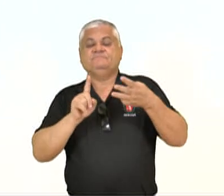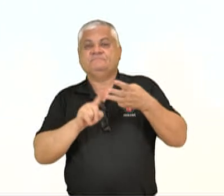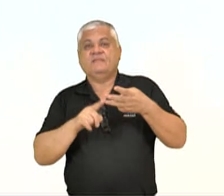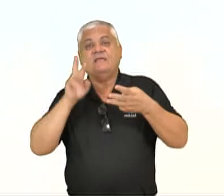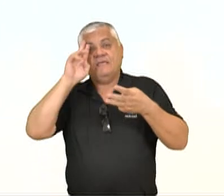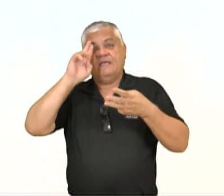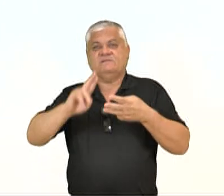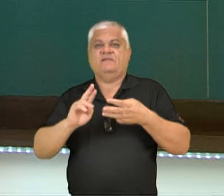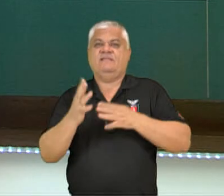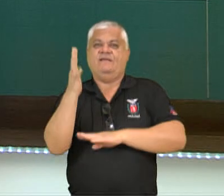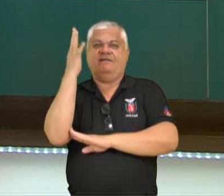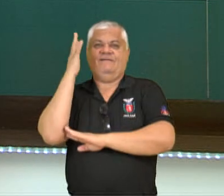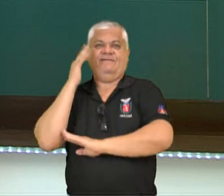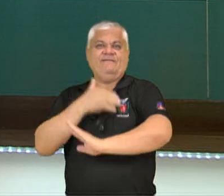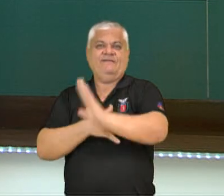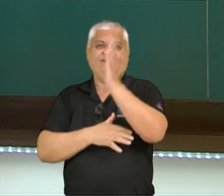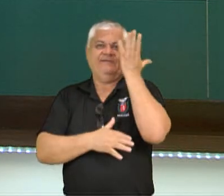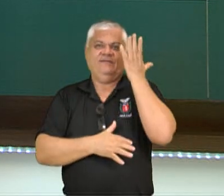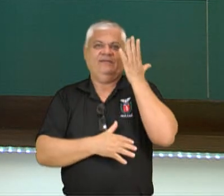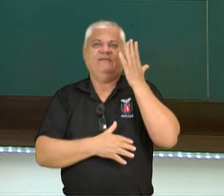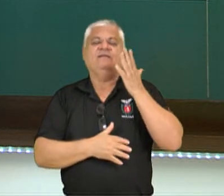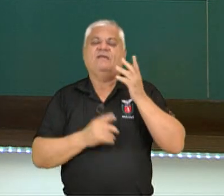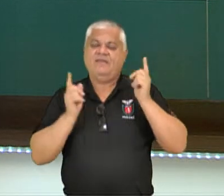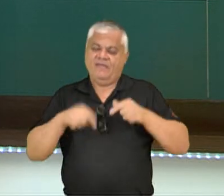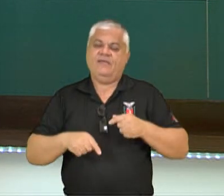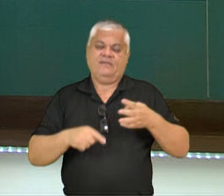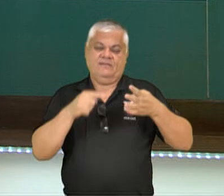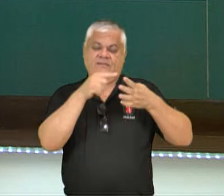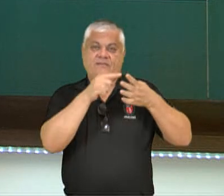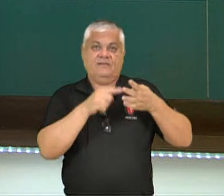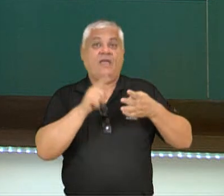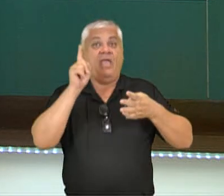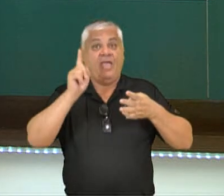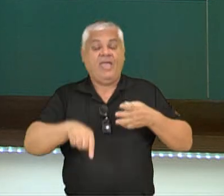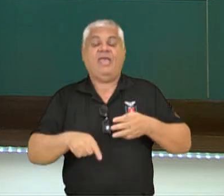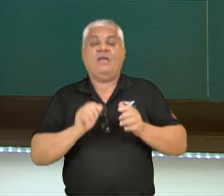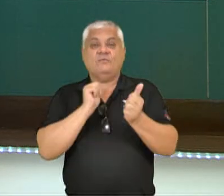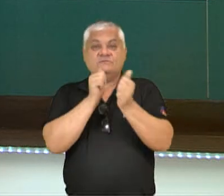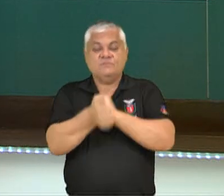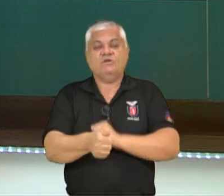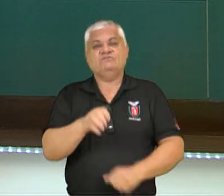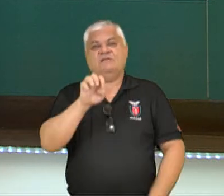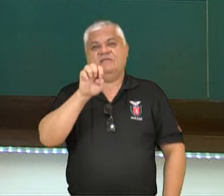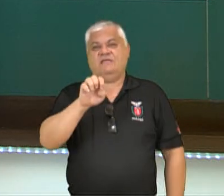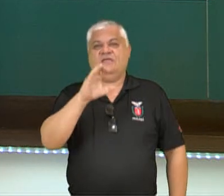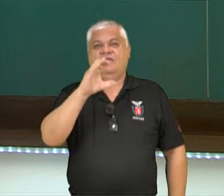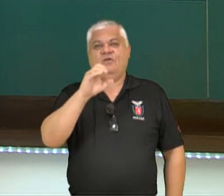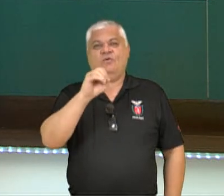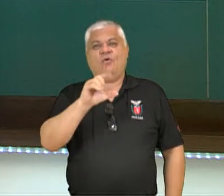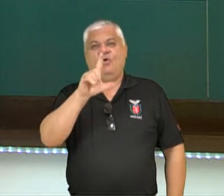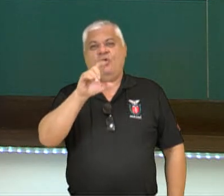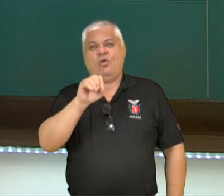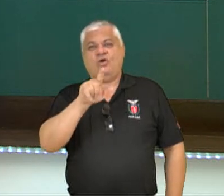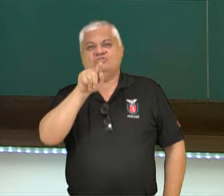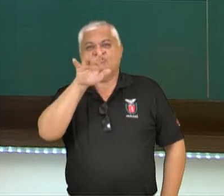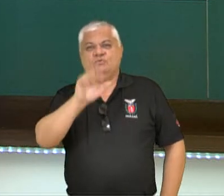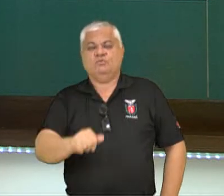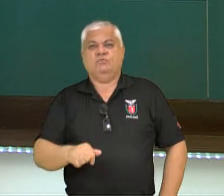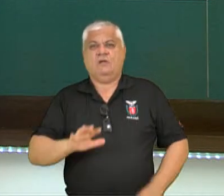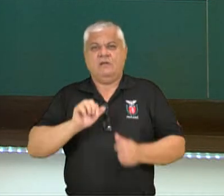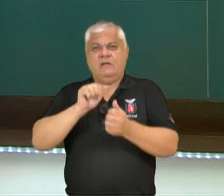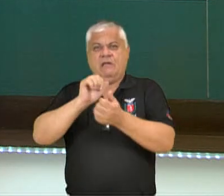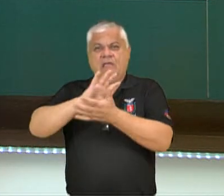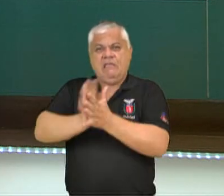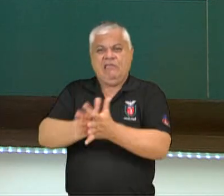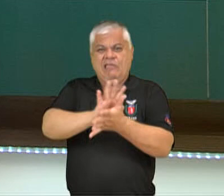respeitar a natureza. Acima de tudo, esse é um esporte ecológico, tá? Então, a ideia é não